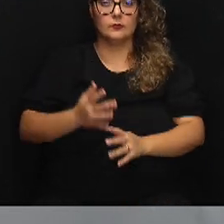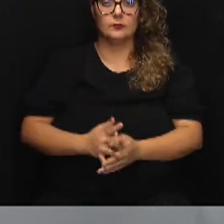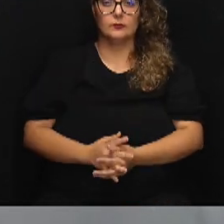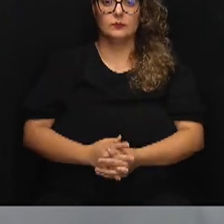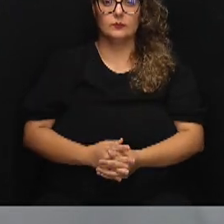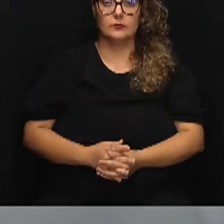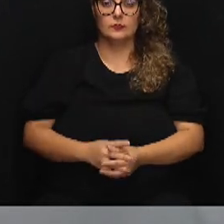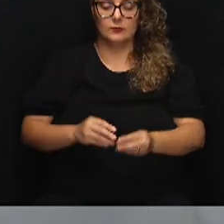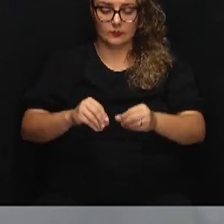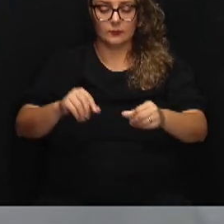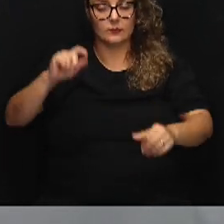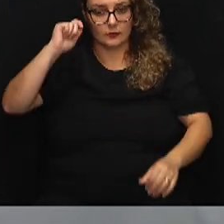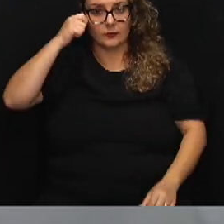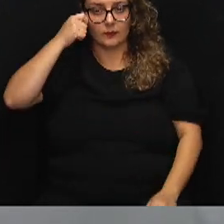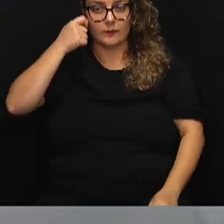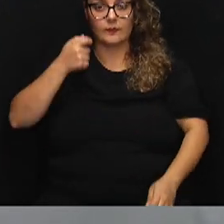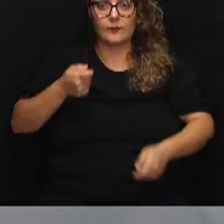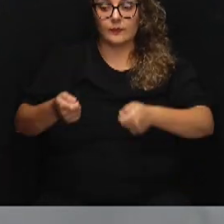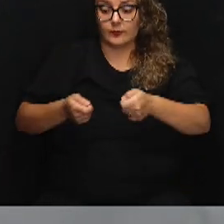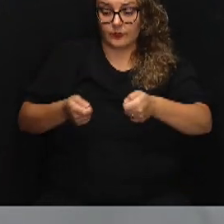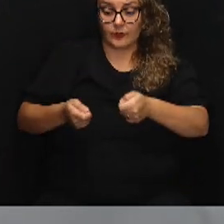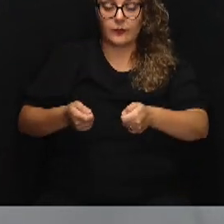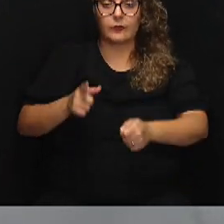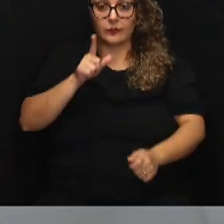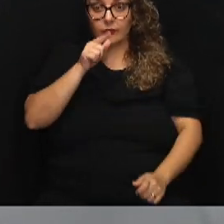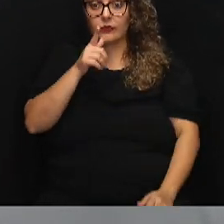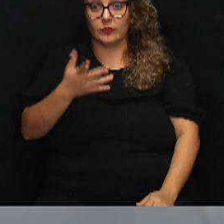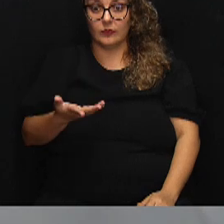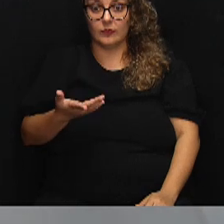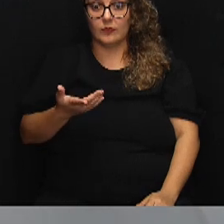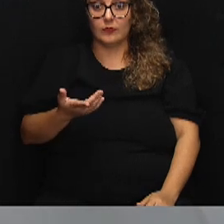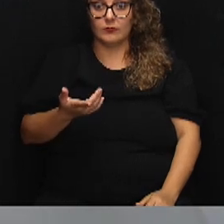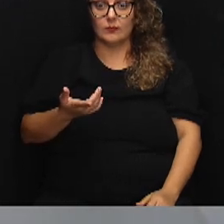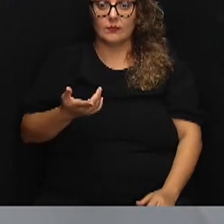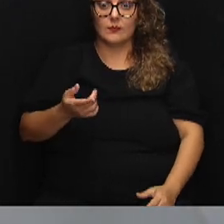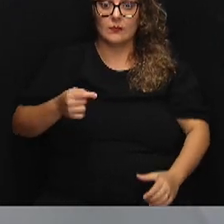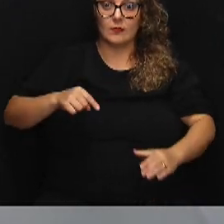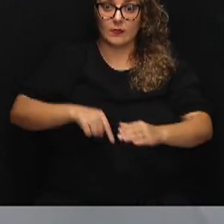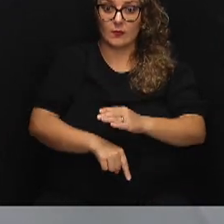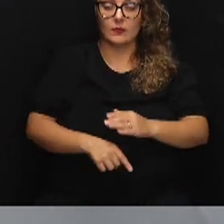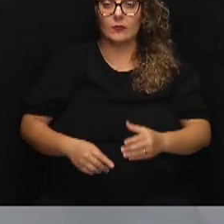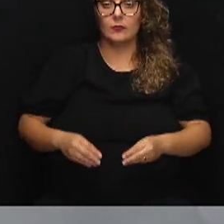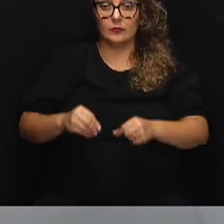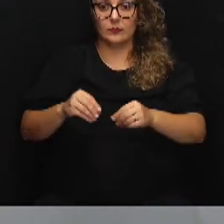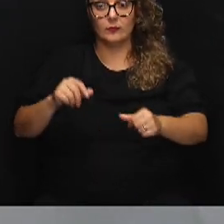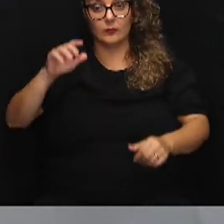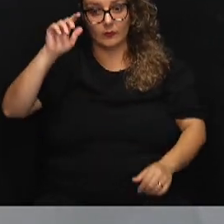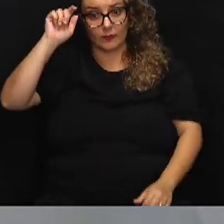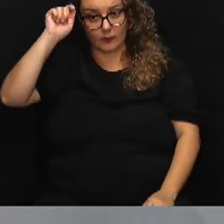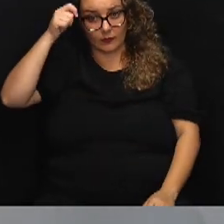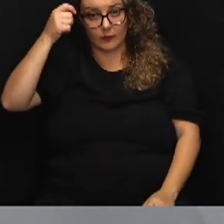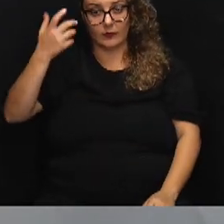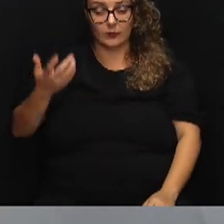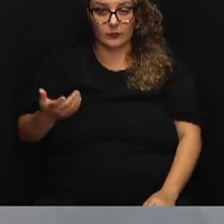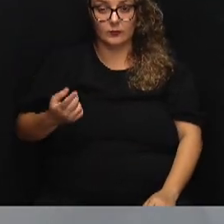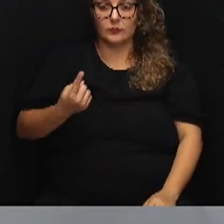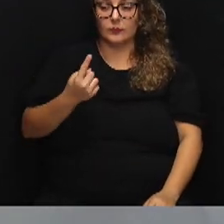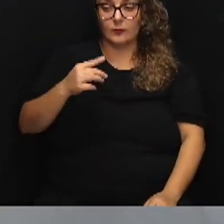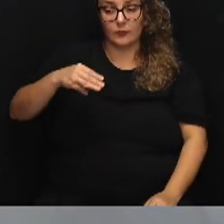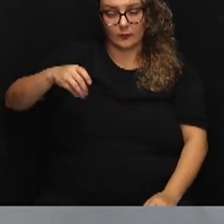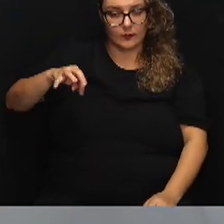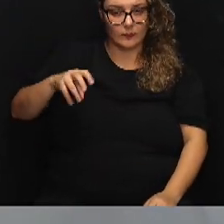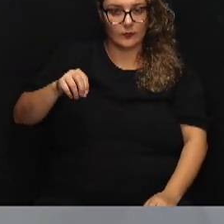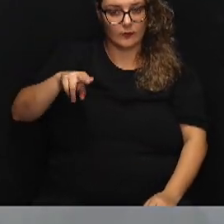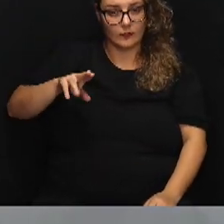terra preta que segura muito bem água. A profundidade dessa terra preta na Amazônia, 1 metro ou mais,